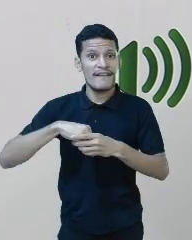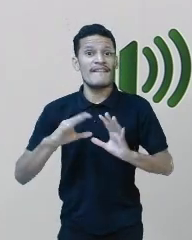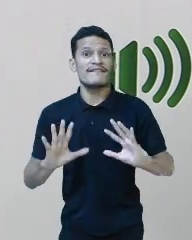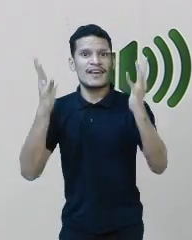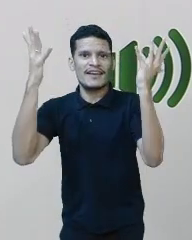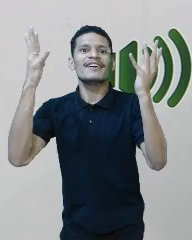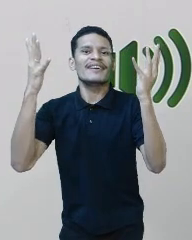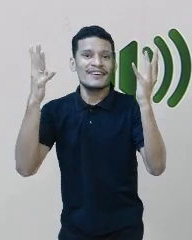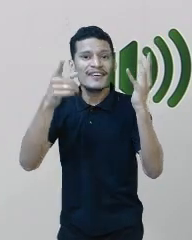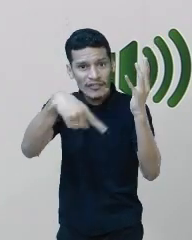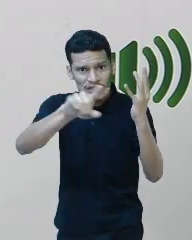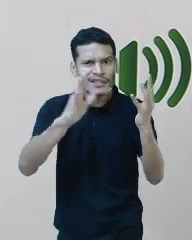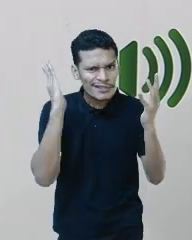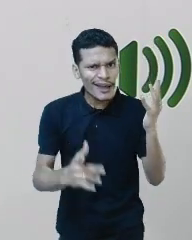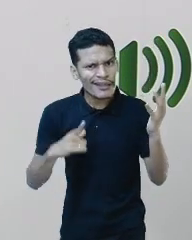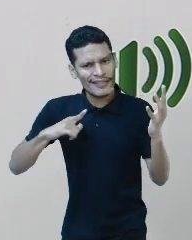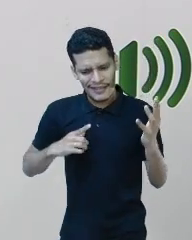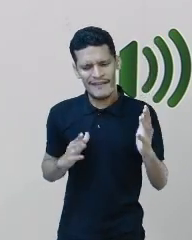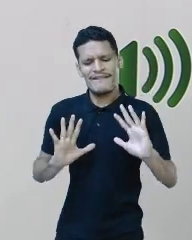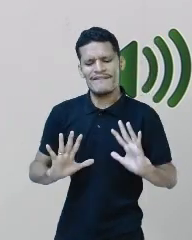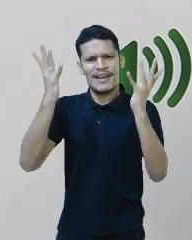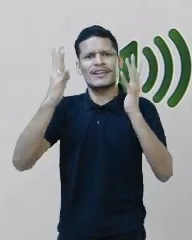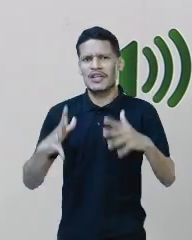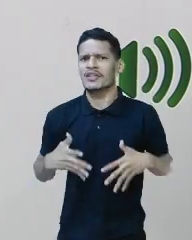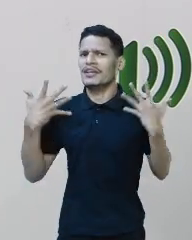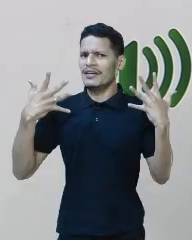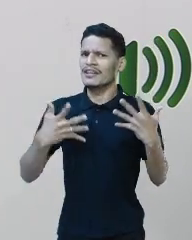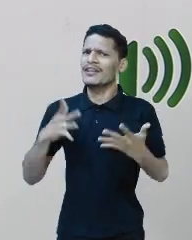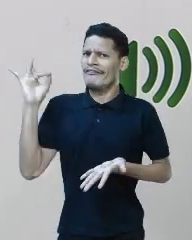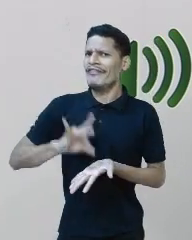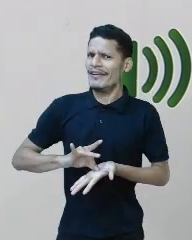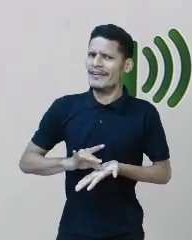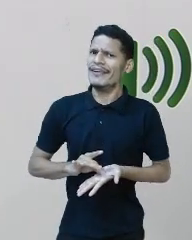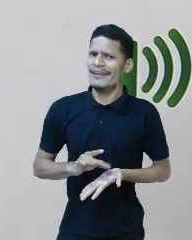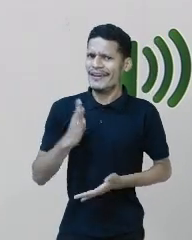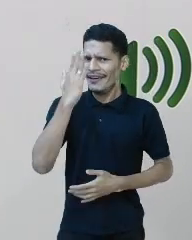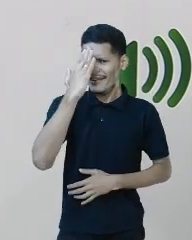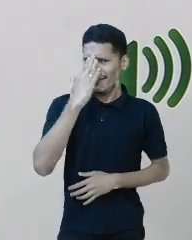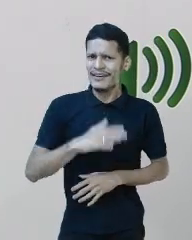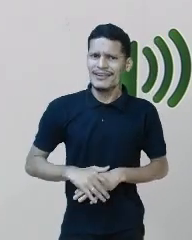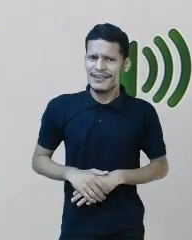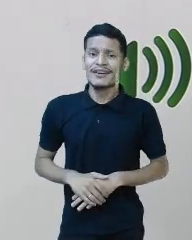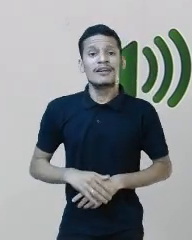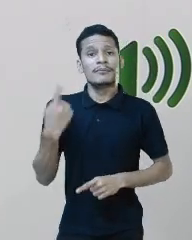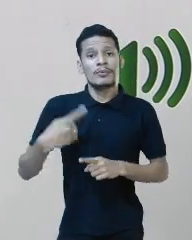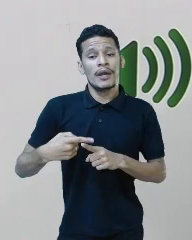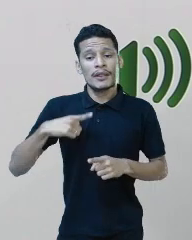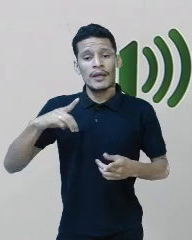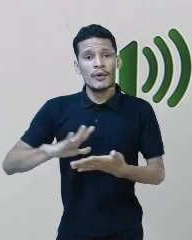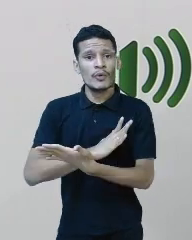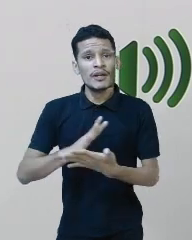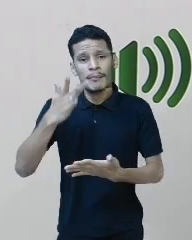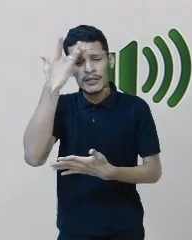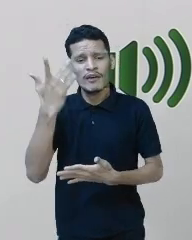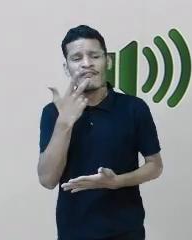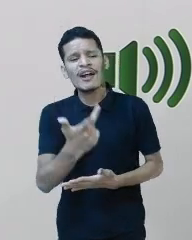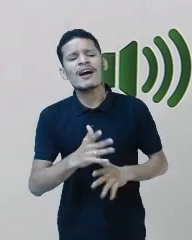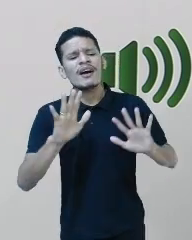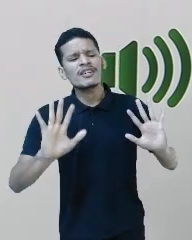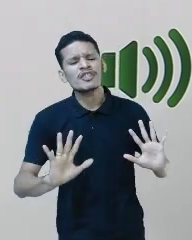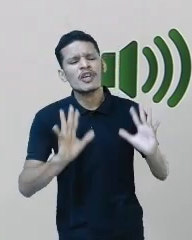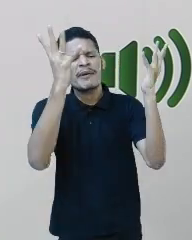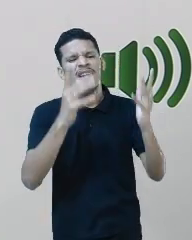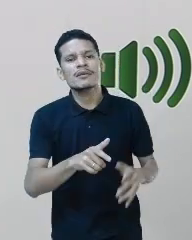já teve uma festa surpresa, que foi surpresa de verdade, né? Porque às vezes as pessoas dizem, vou fazer uma surpresa e tal, e você